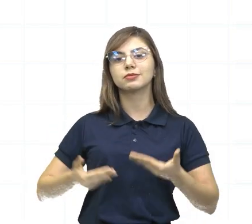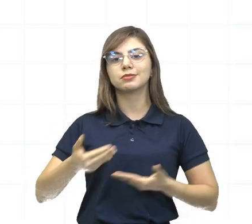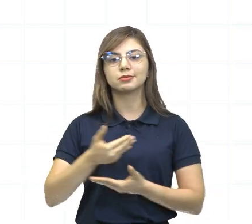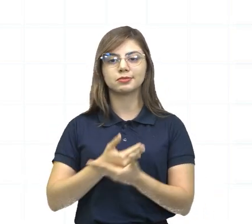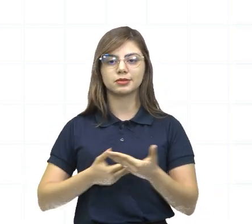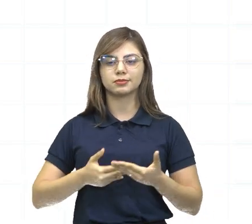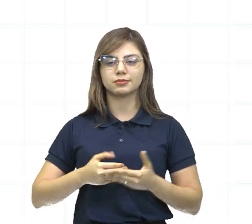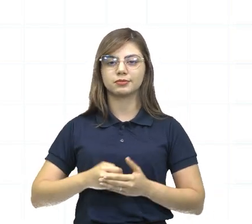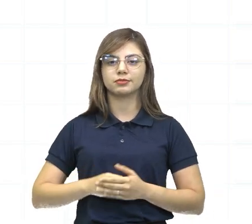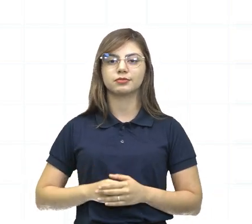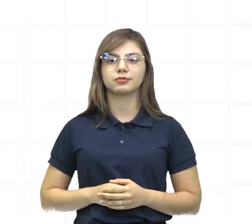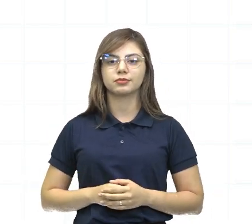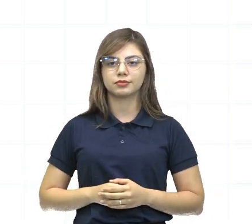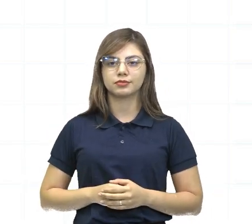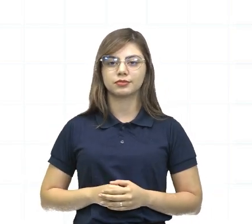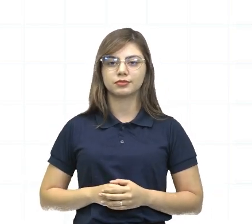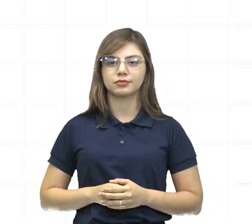are